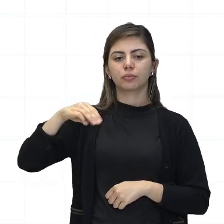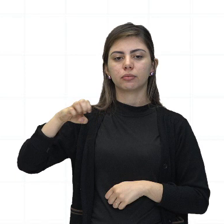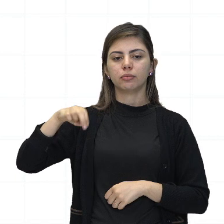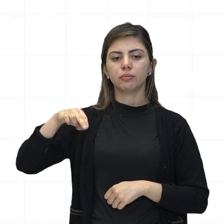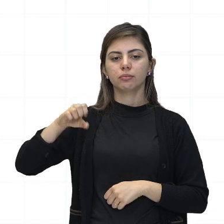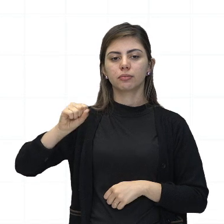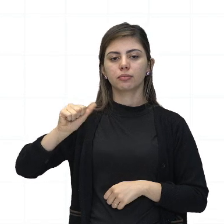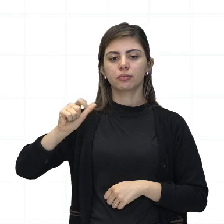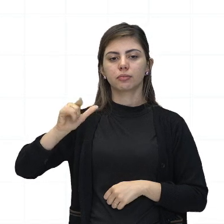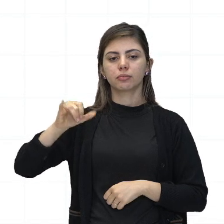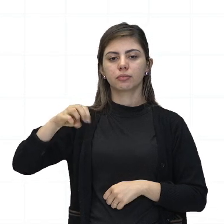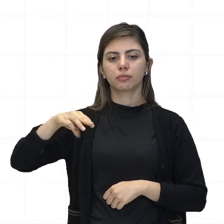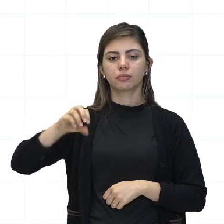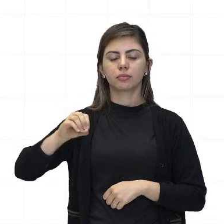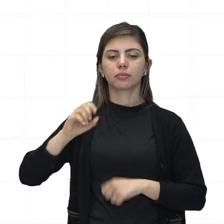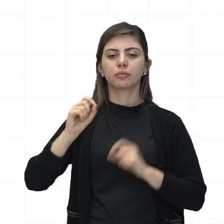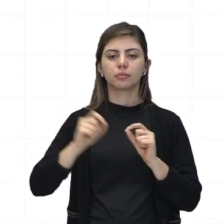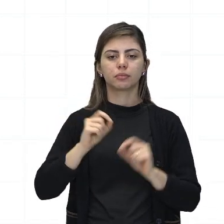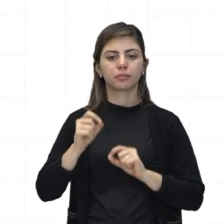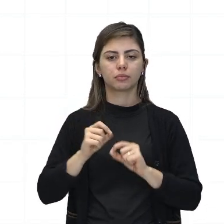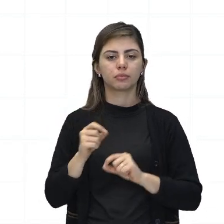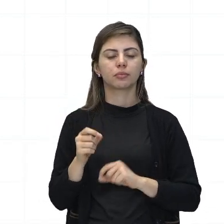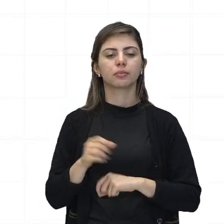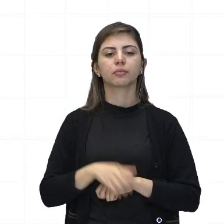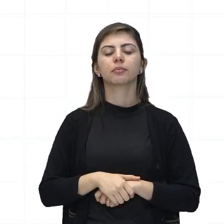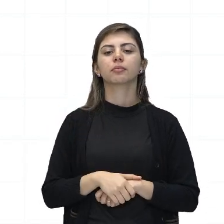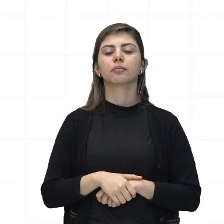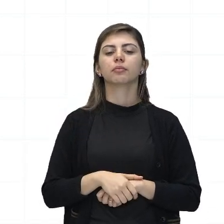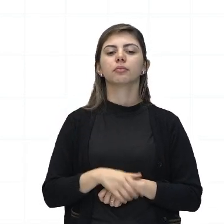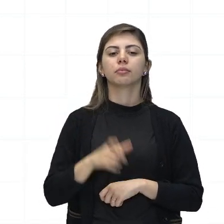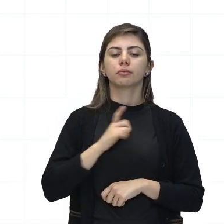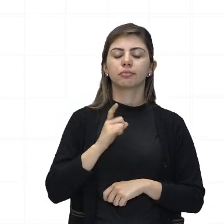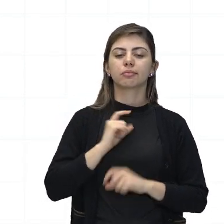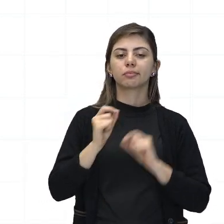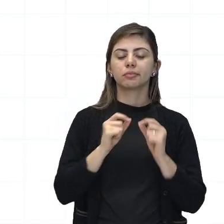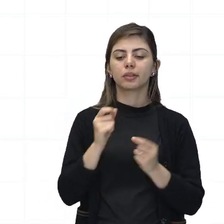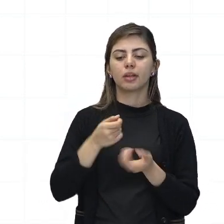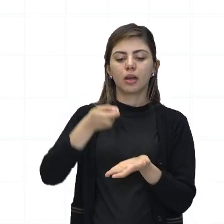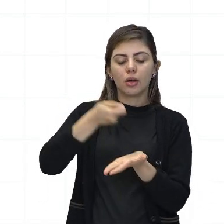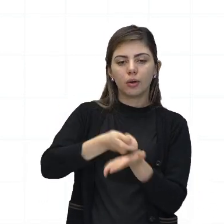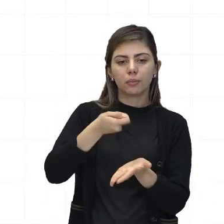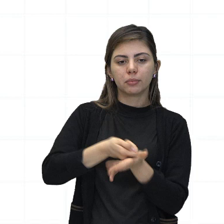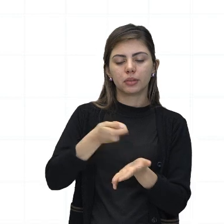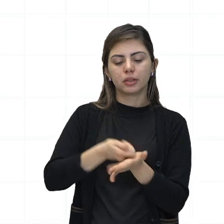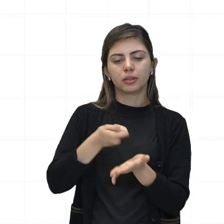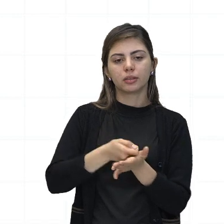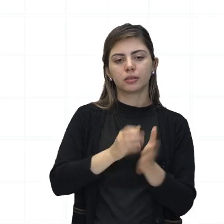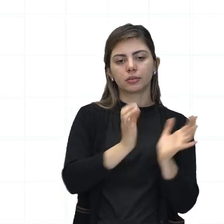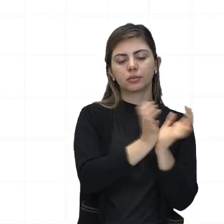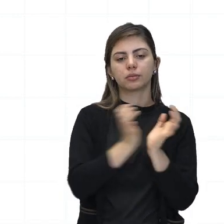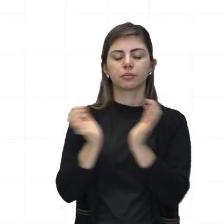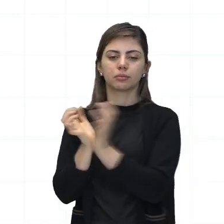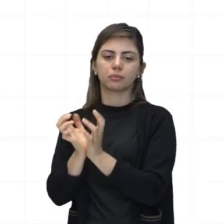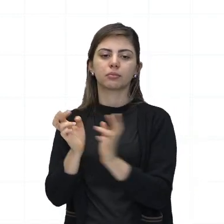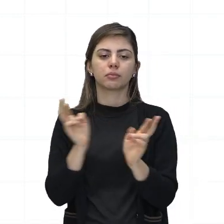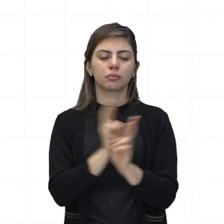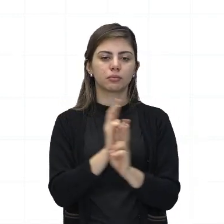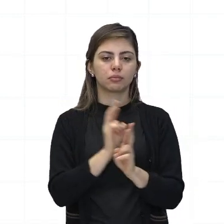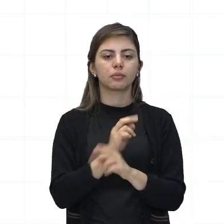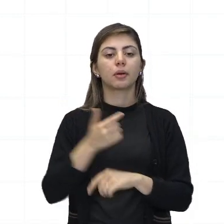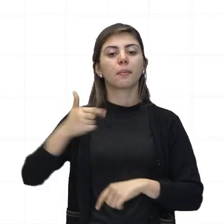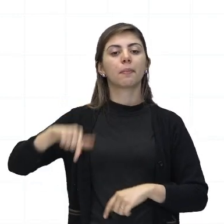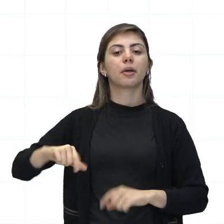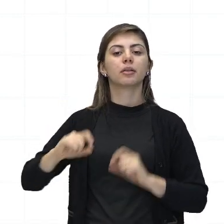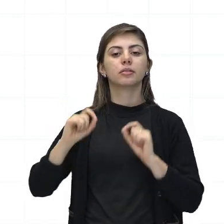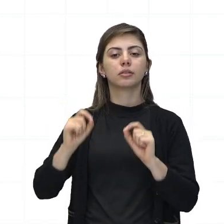que nós temos aí o mutualismo obrigatório e a protocooperação como mutualismo facultativo, nós temos o